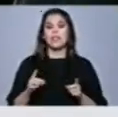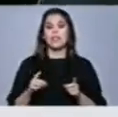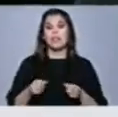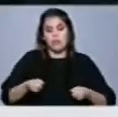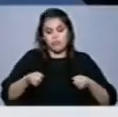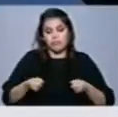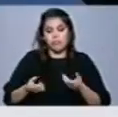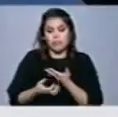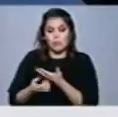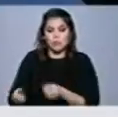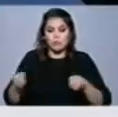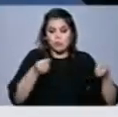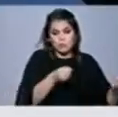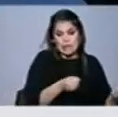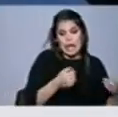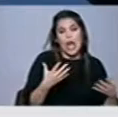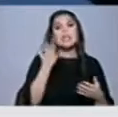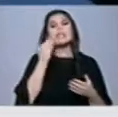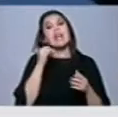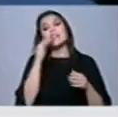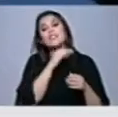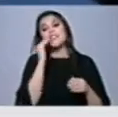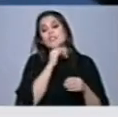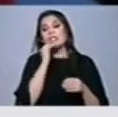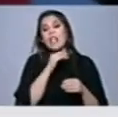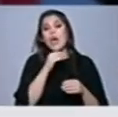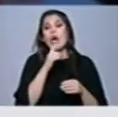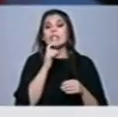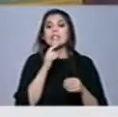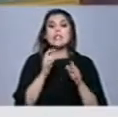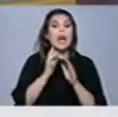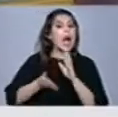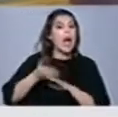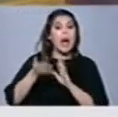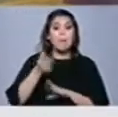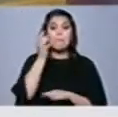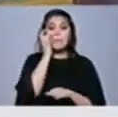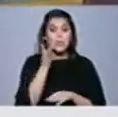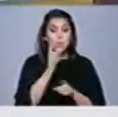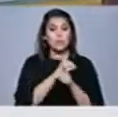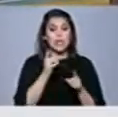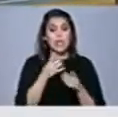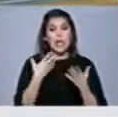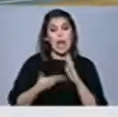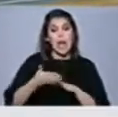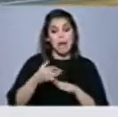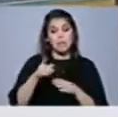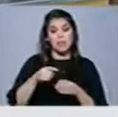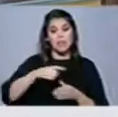do lume e vamos agora tentar arrefecê-la rapidamente. Eu vou colocá-la na taça da